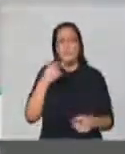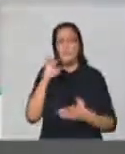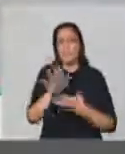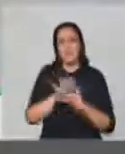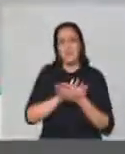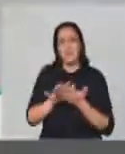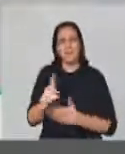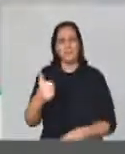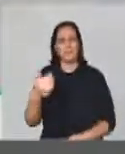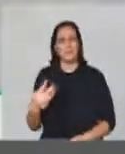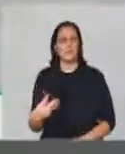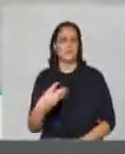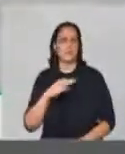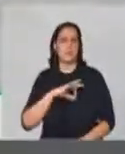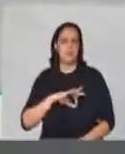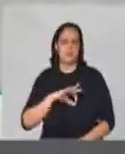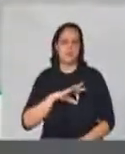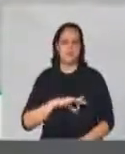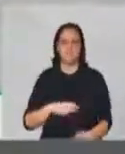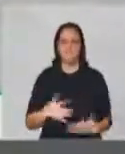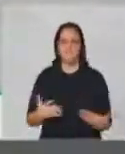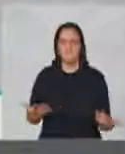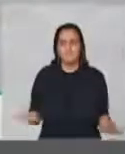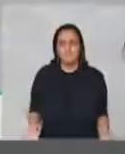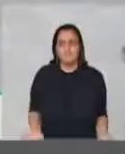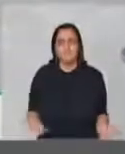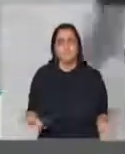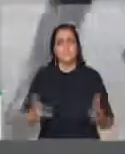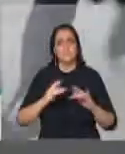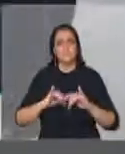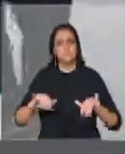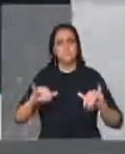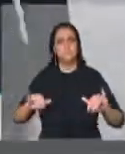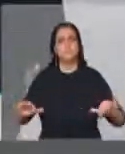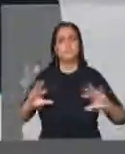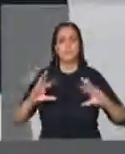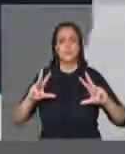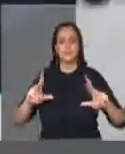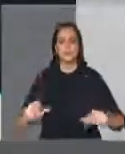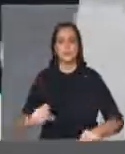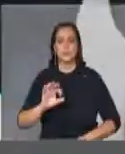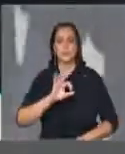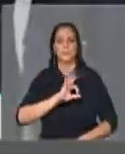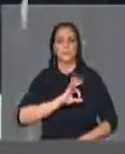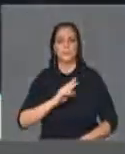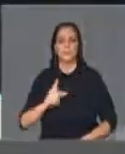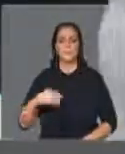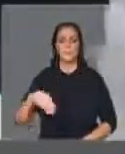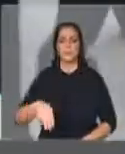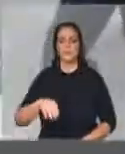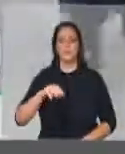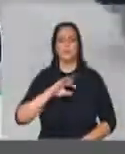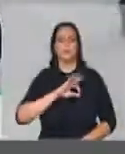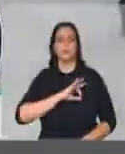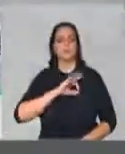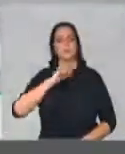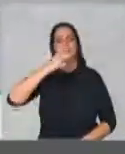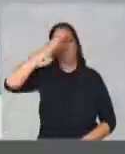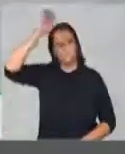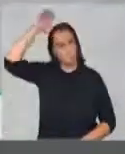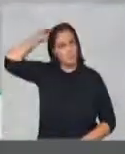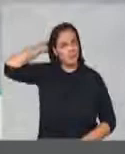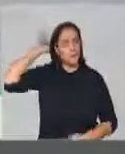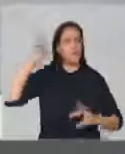aqui desse microfone, também convocar o conjunto dos servidores de Minas Gerais, policiais, bombeiros militares,